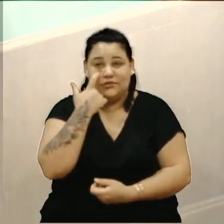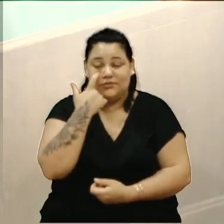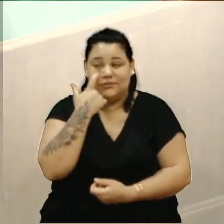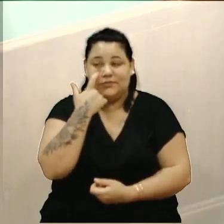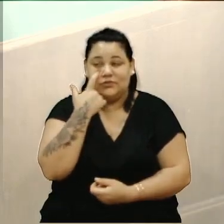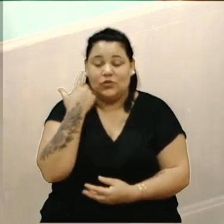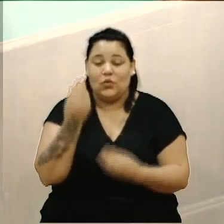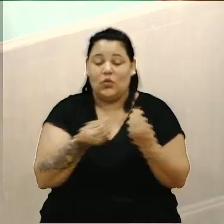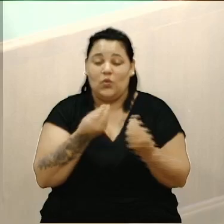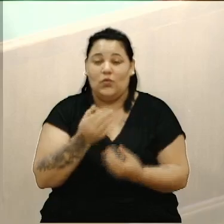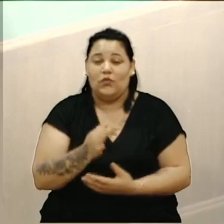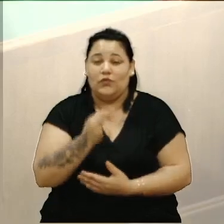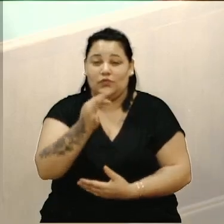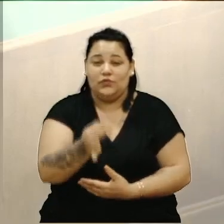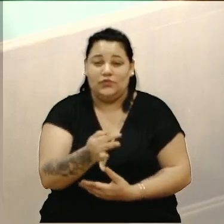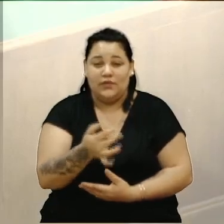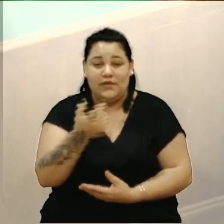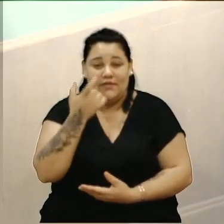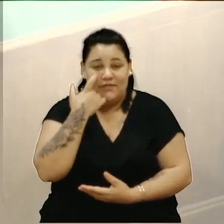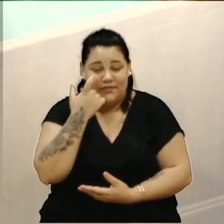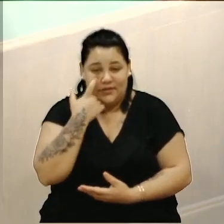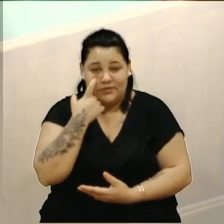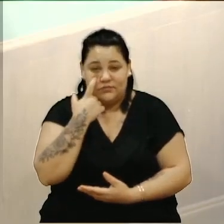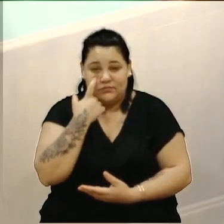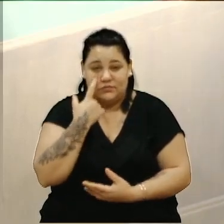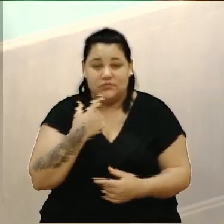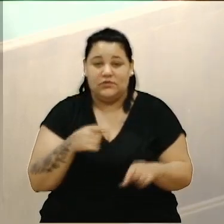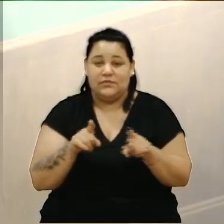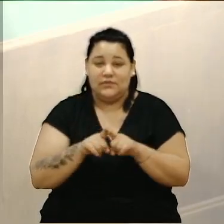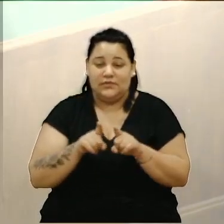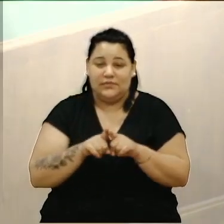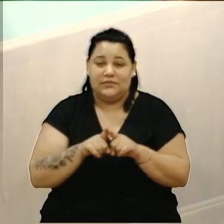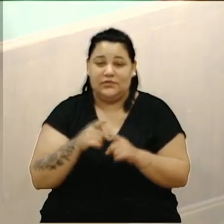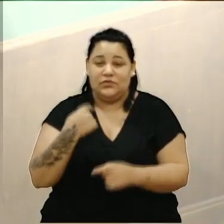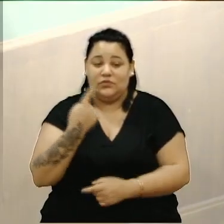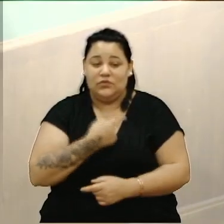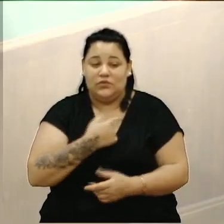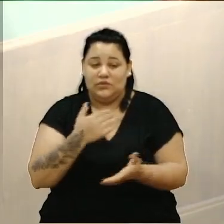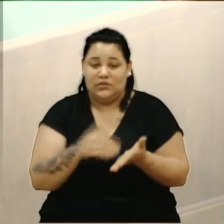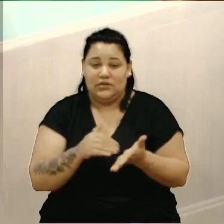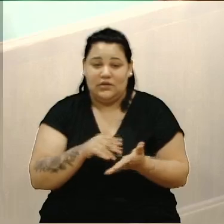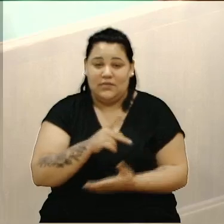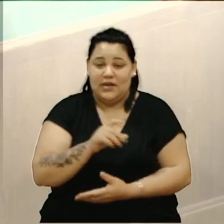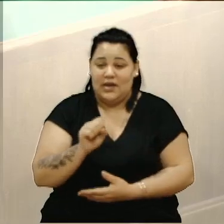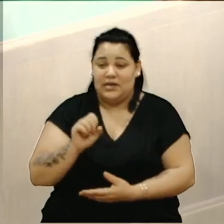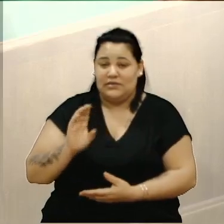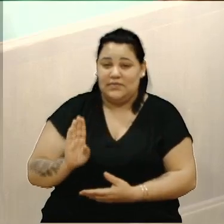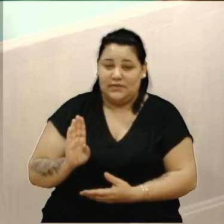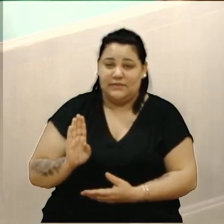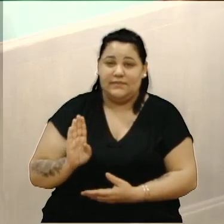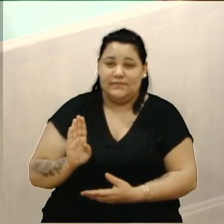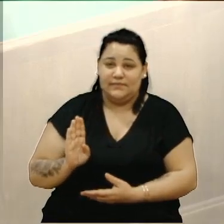destino, e vejam as energias. O nosso secretário do PSB